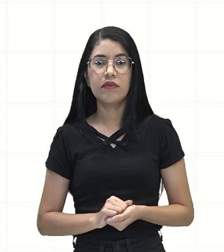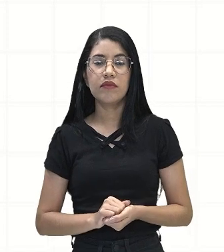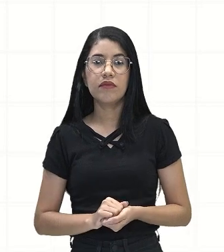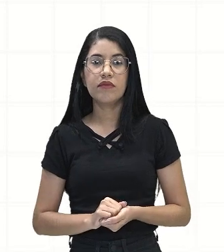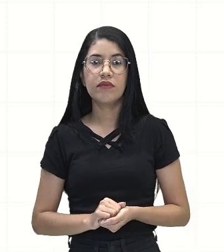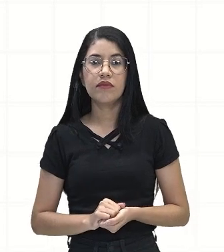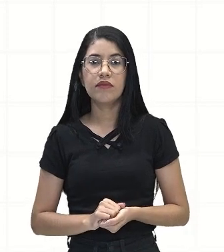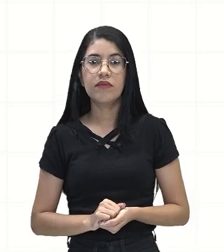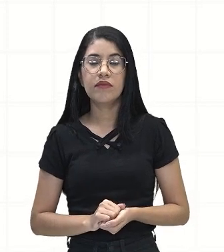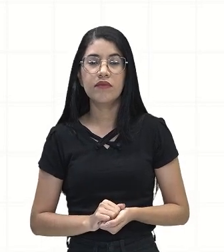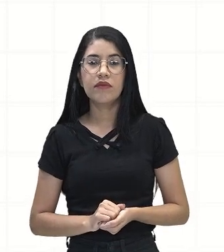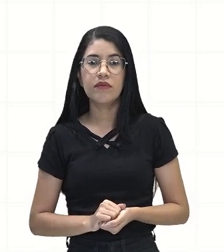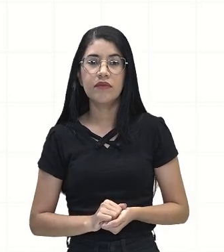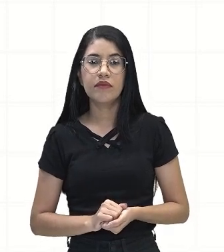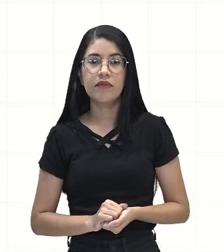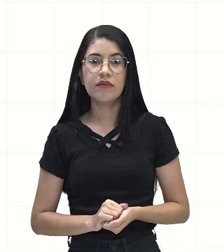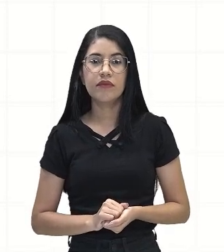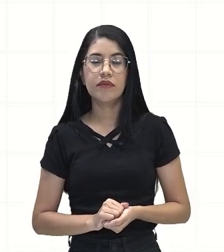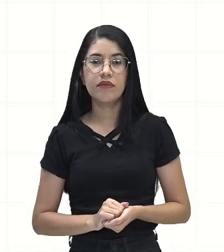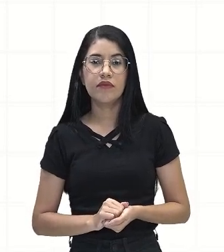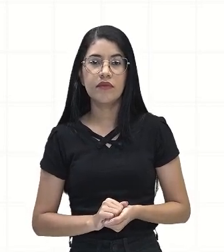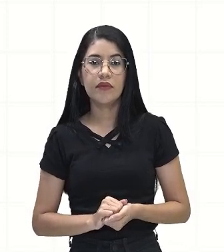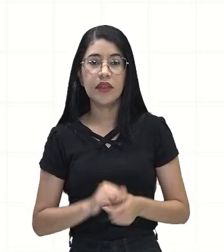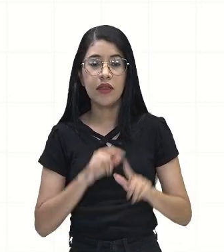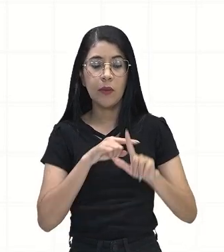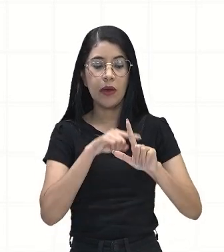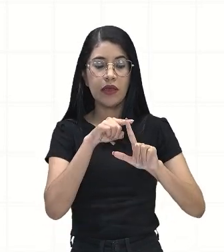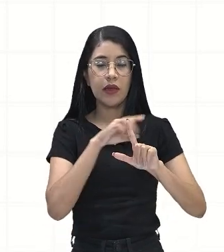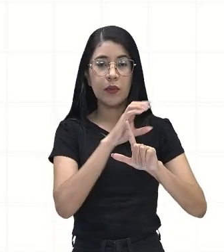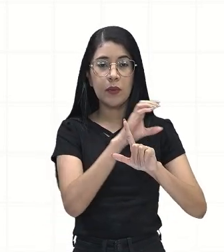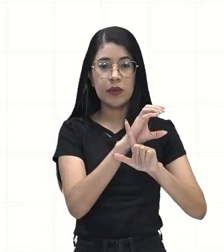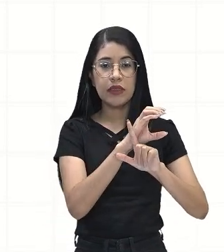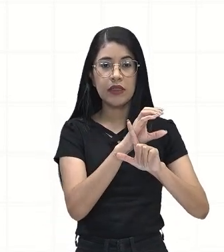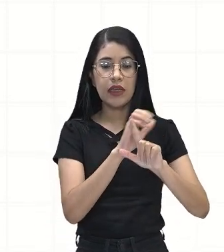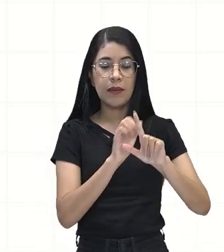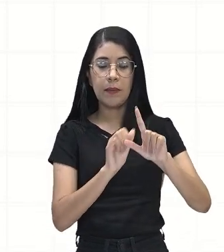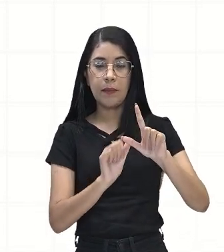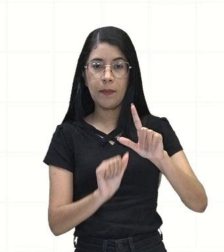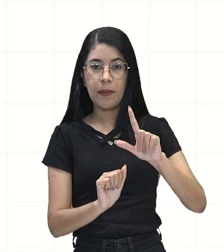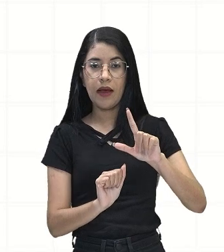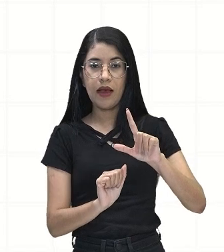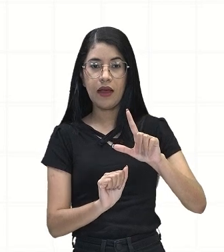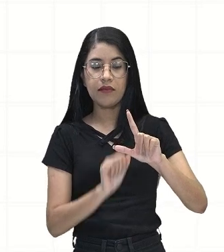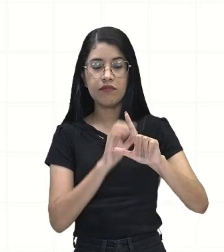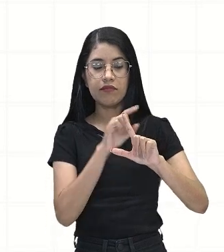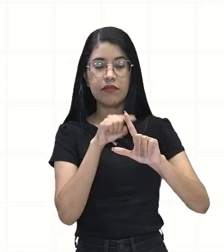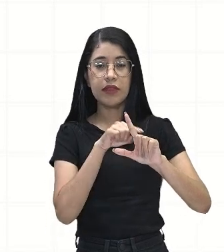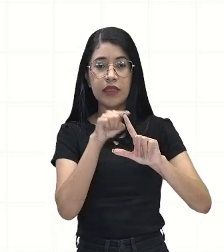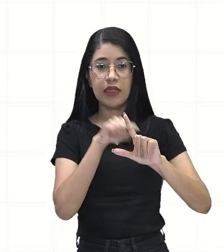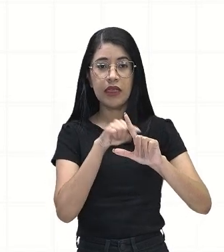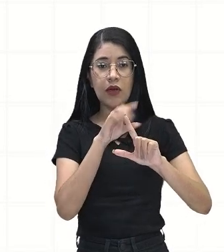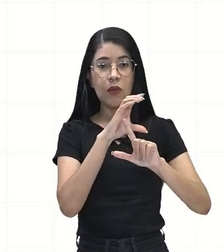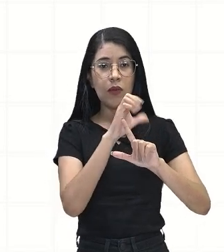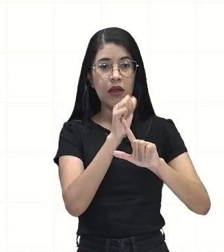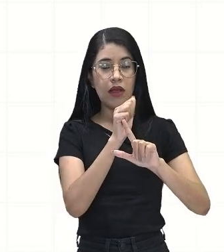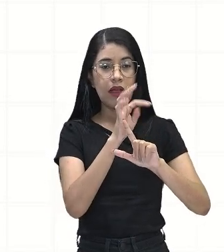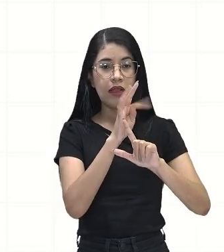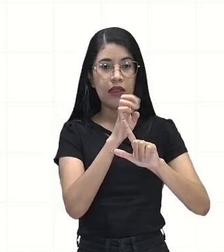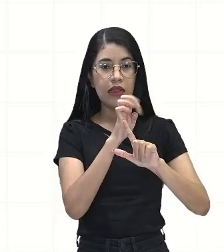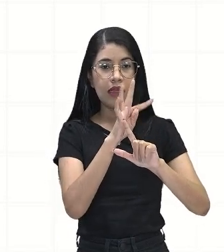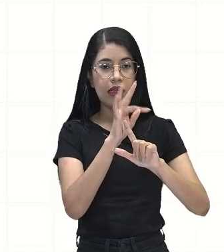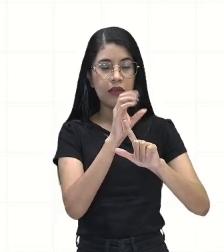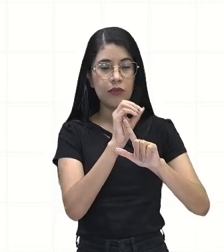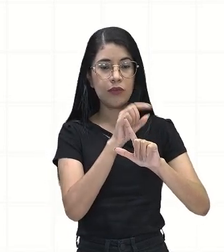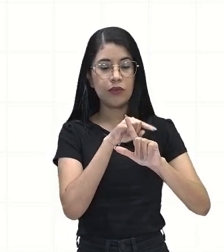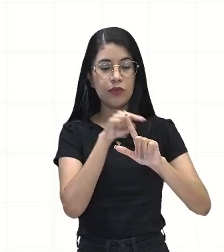proporção aqui, ó. O C estará para A, né? Ou seja, o cateto do triângulo maior,